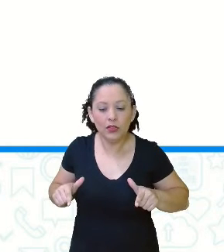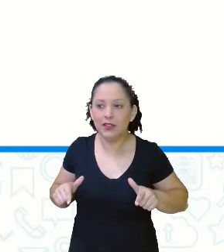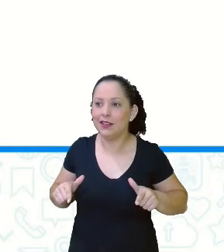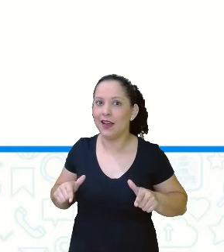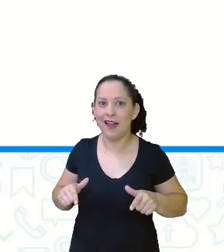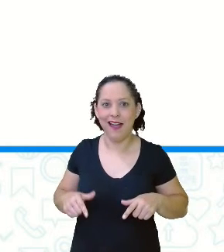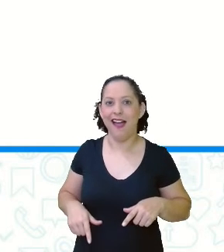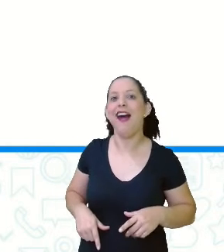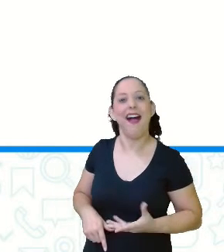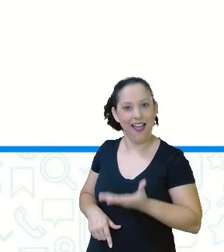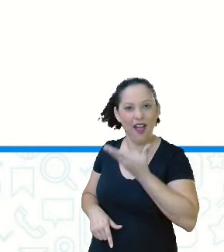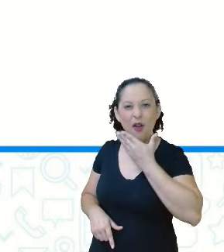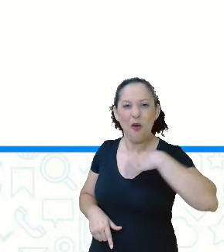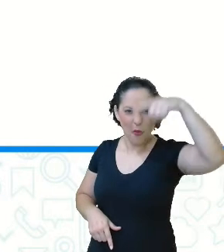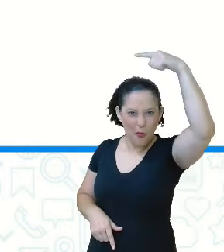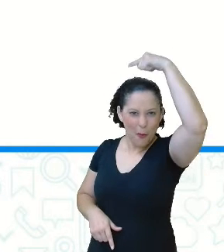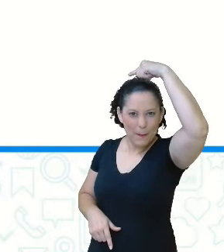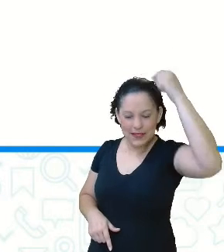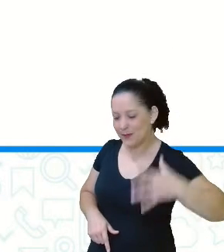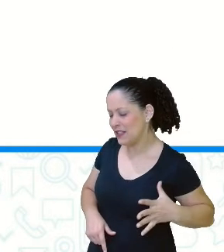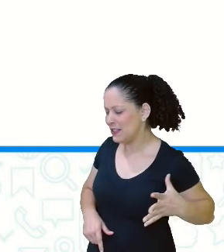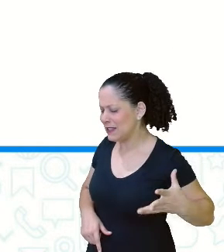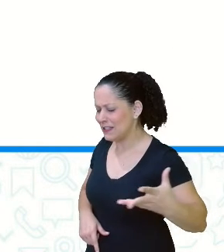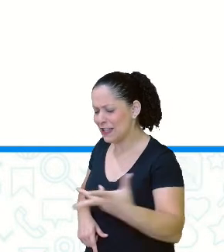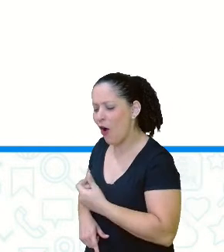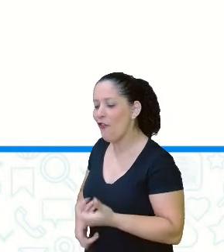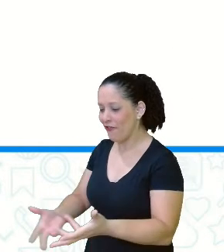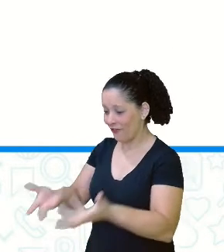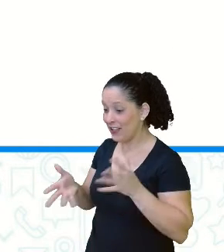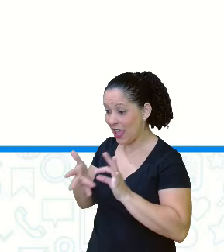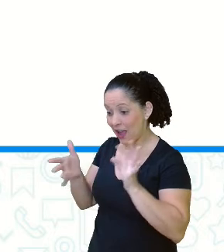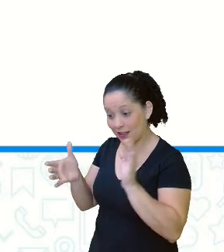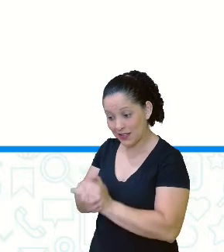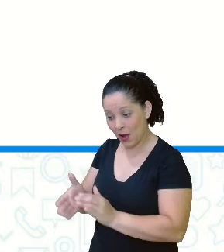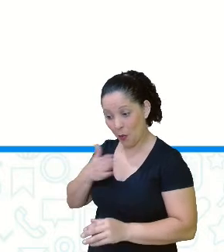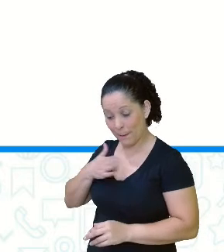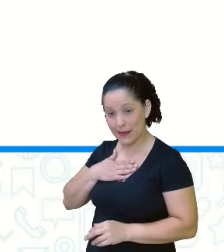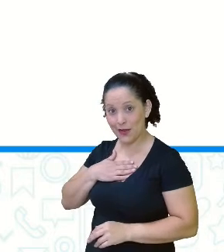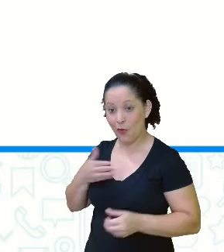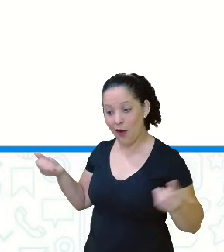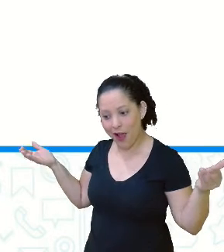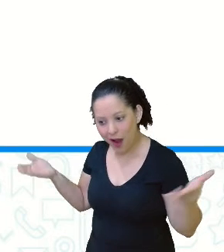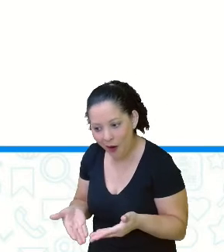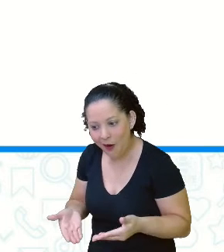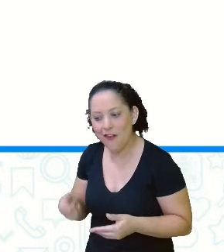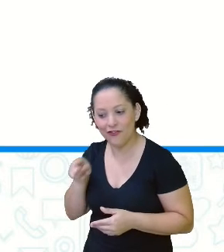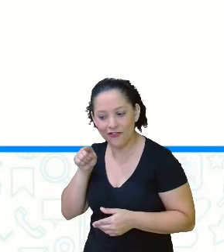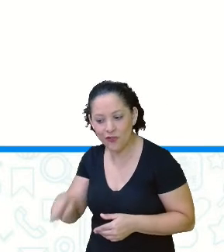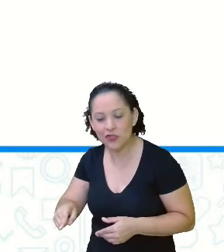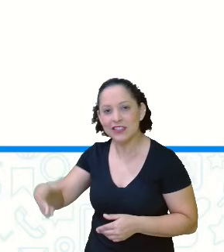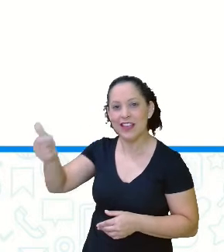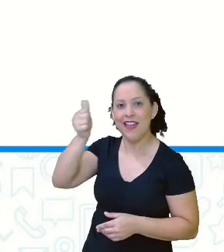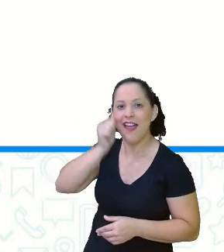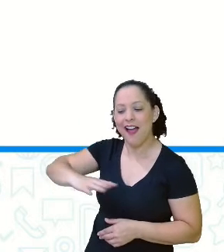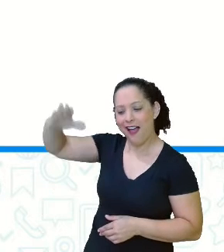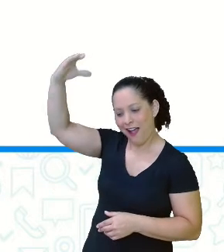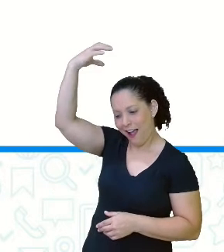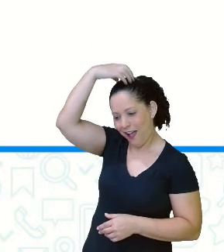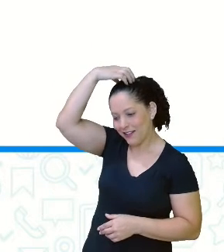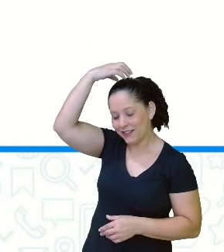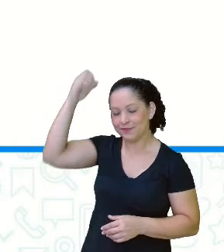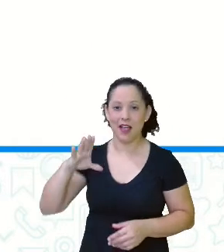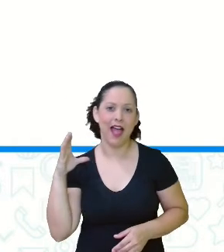salvo, respondeu o príncipe. Queres casar comigo e ser minha rainha? Daí até o casamento foi tudo rápido. Todos